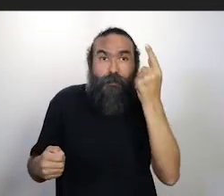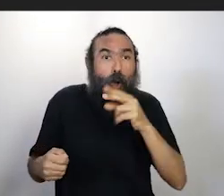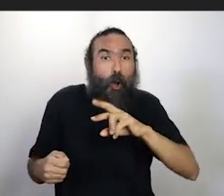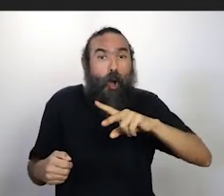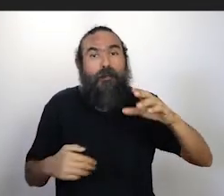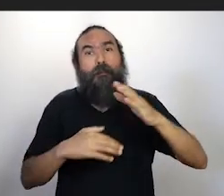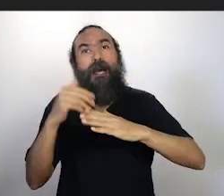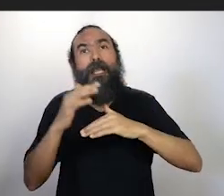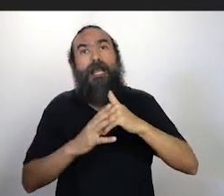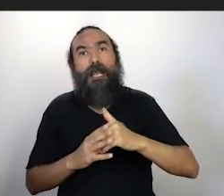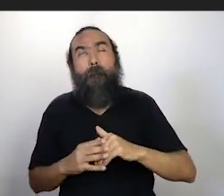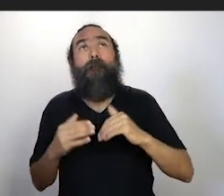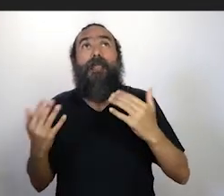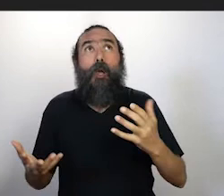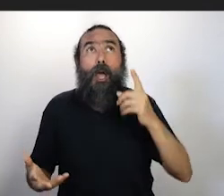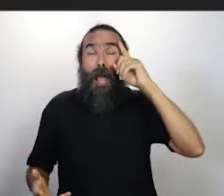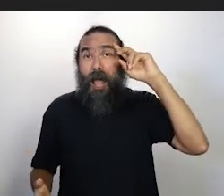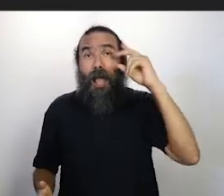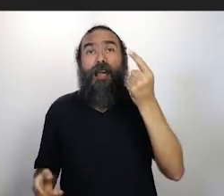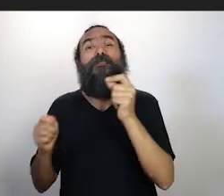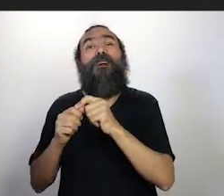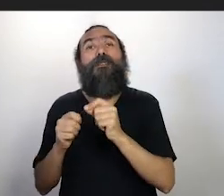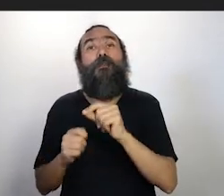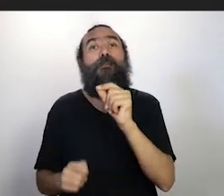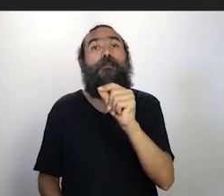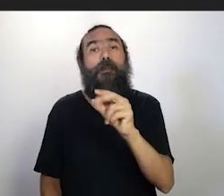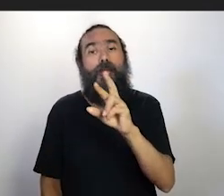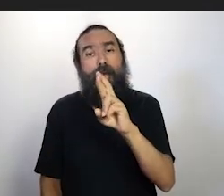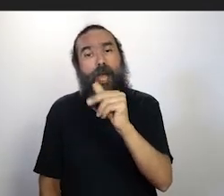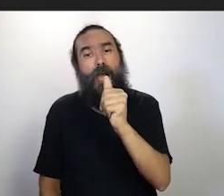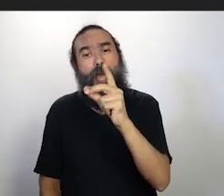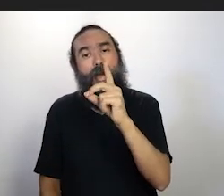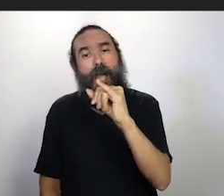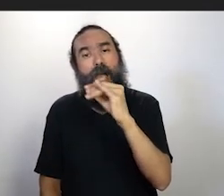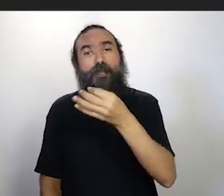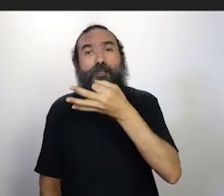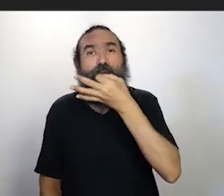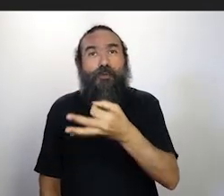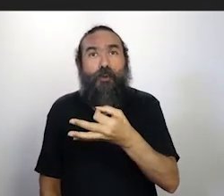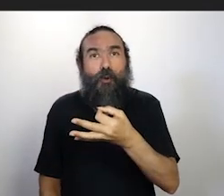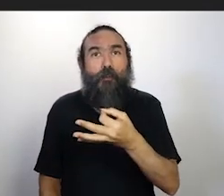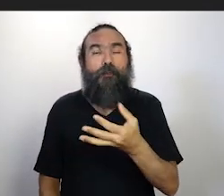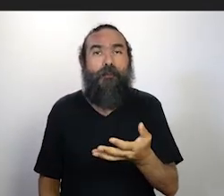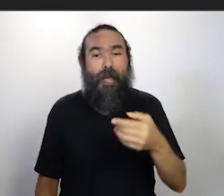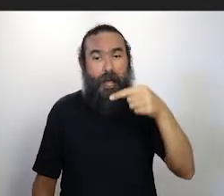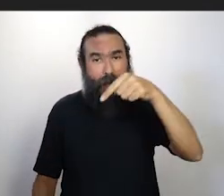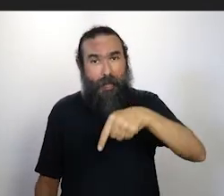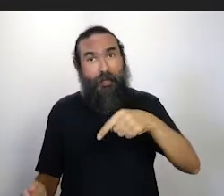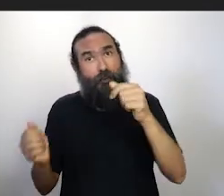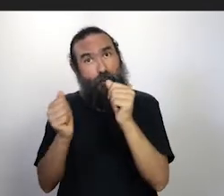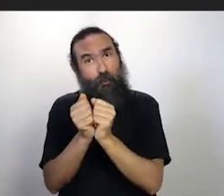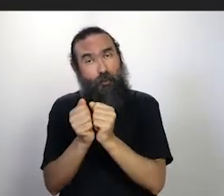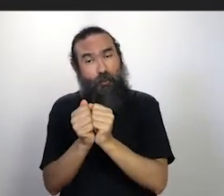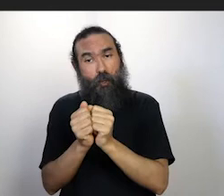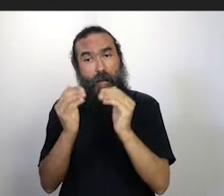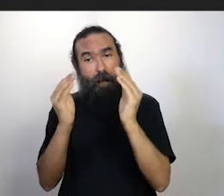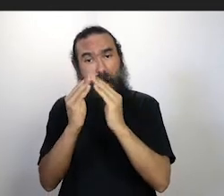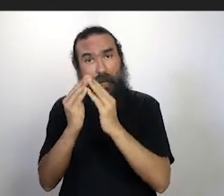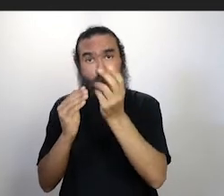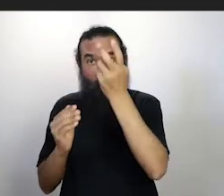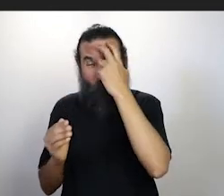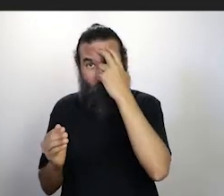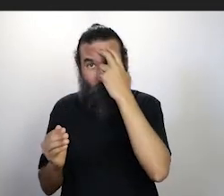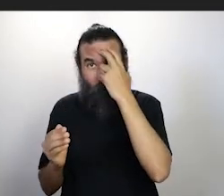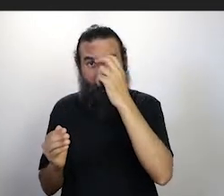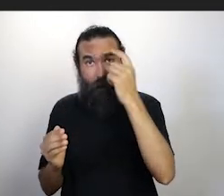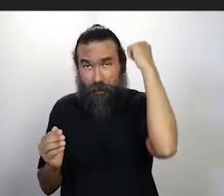foi a rádio comunitária aqui da Vila de São Jorge, uma parceria da Casa de Cultura com a Associação Comunitária. E